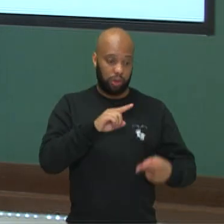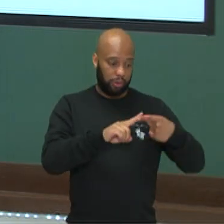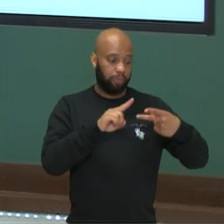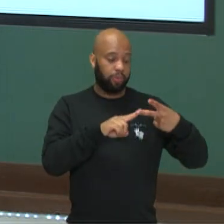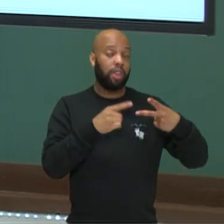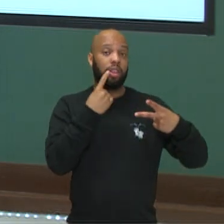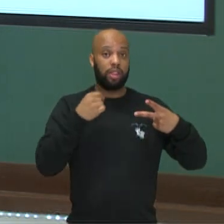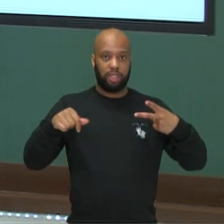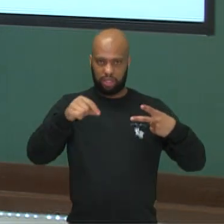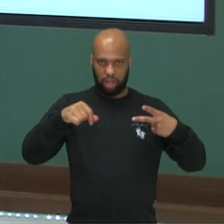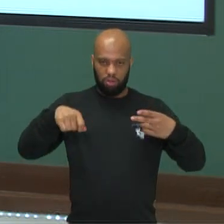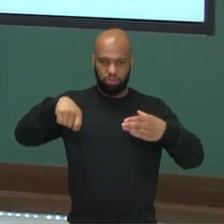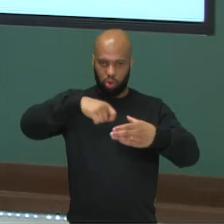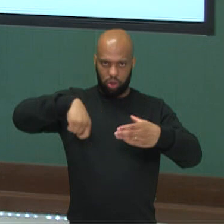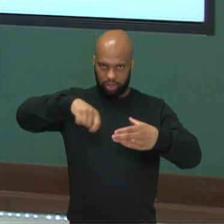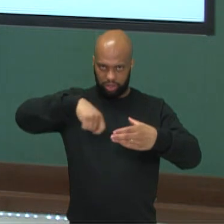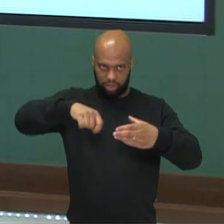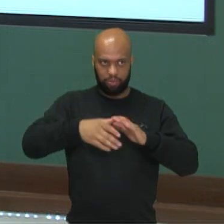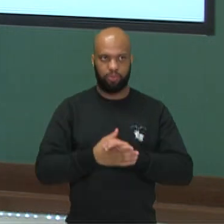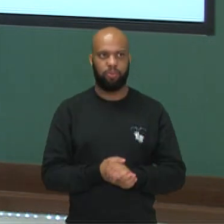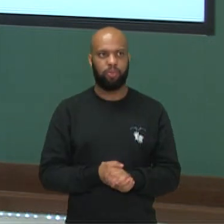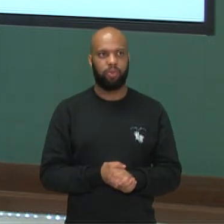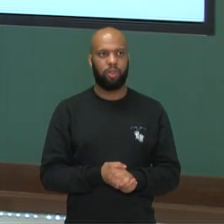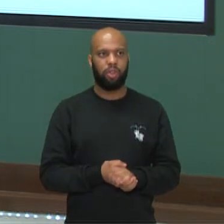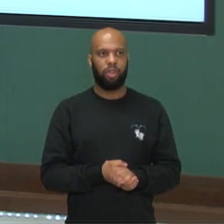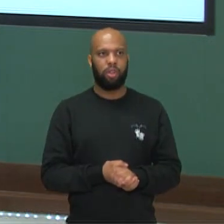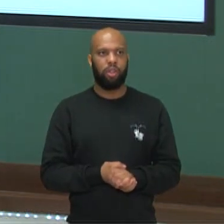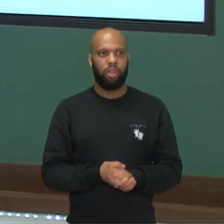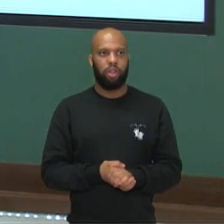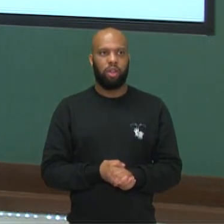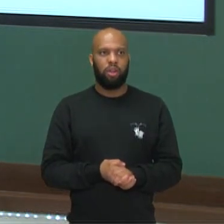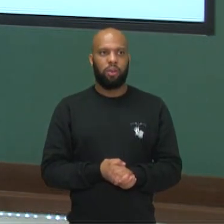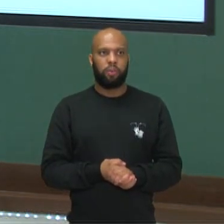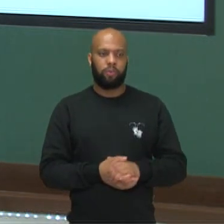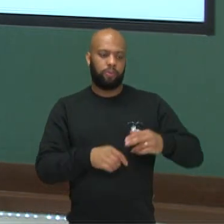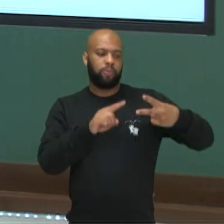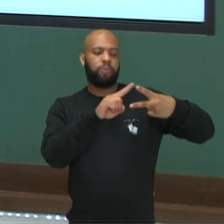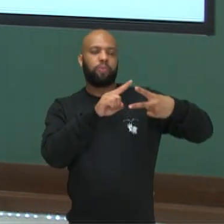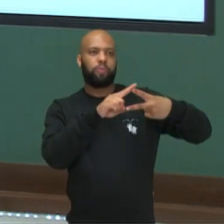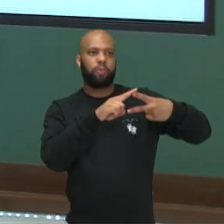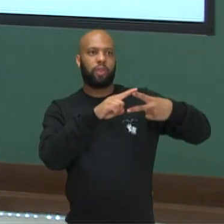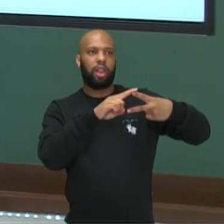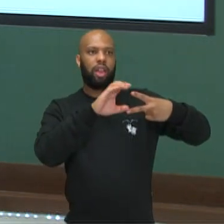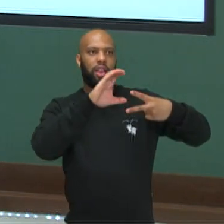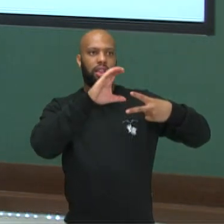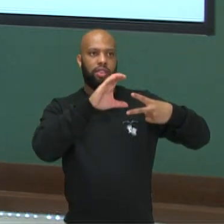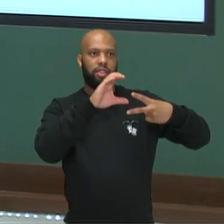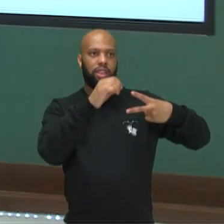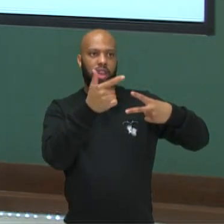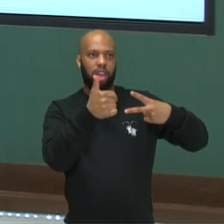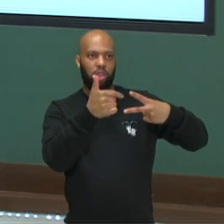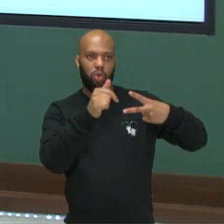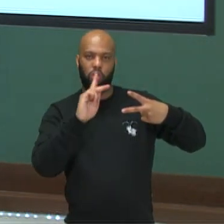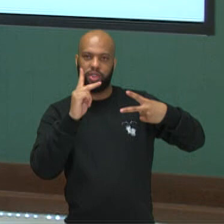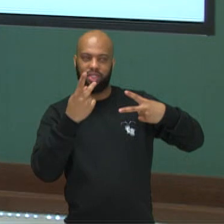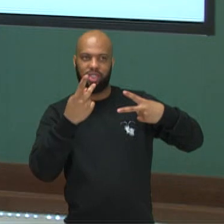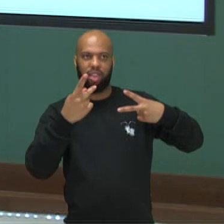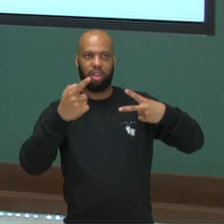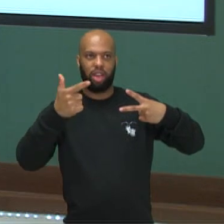o sal de cozinha, o cloreto de sódio e a sacarose. Observe, o cloreto de sódio é uma